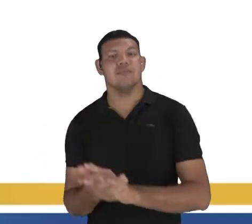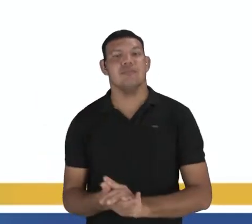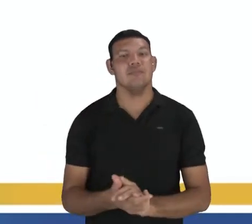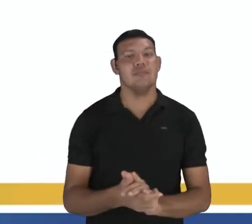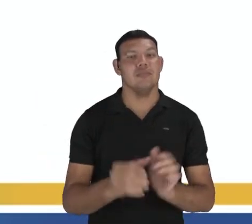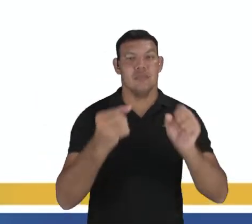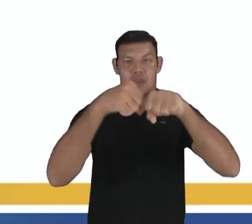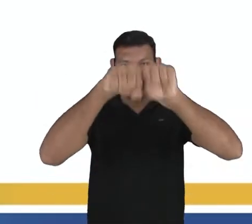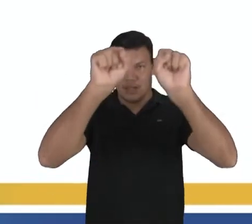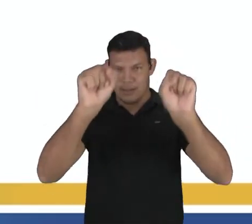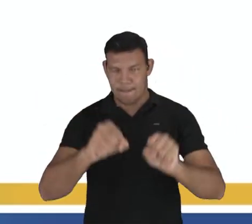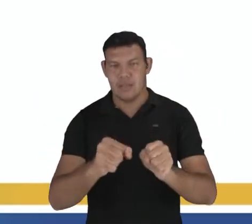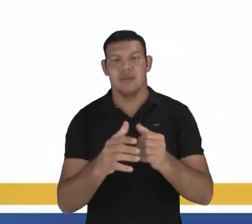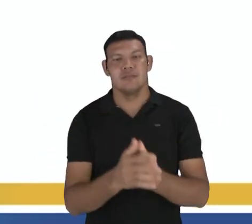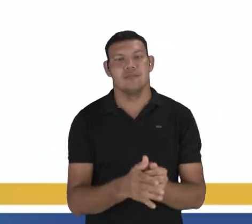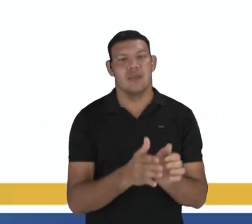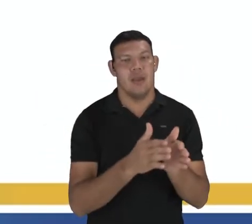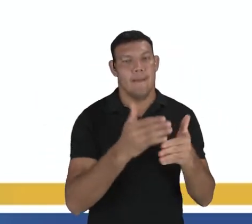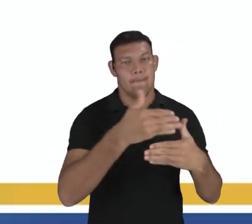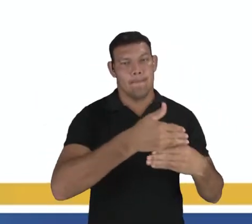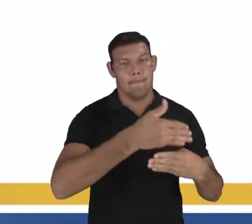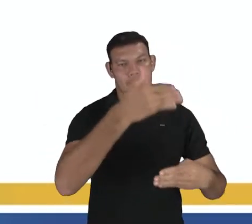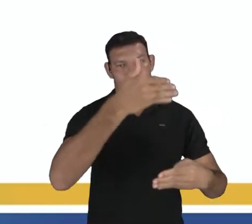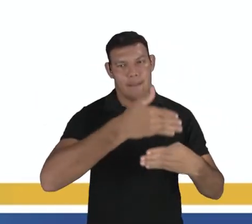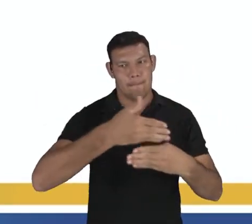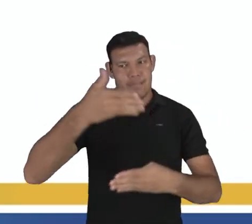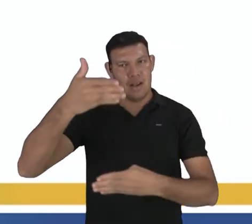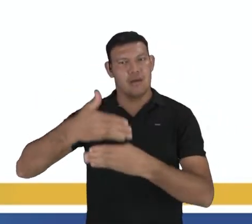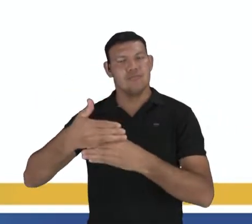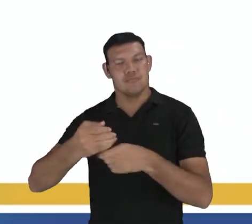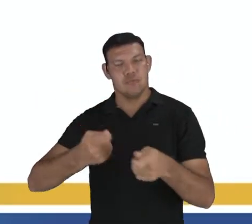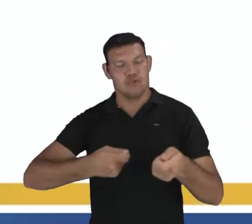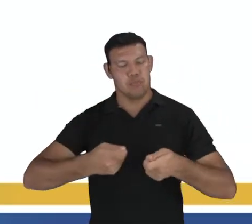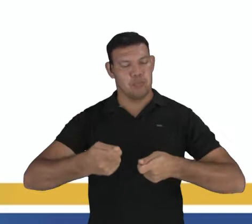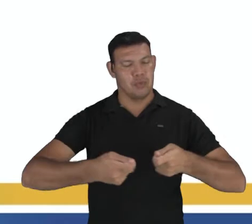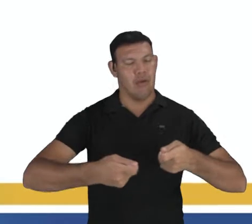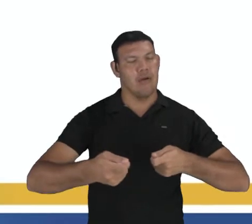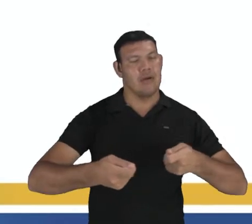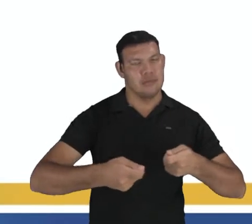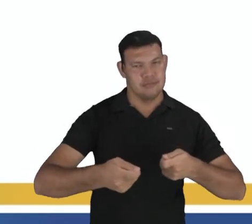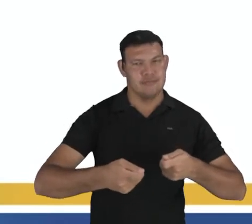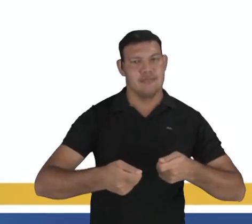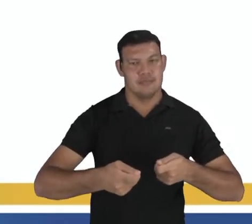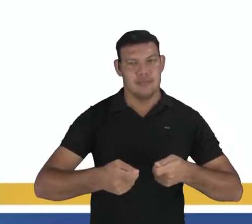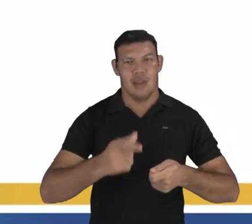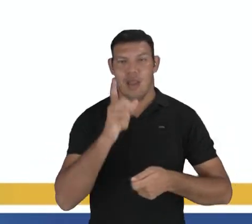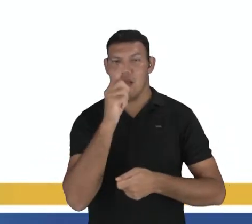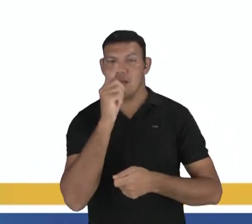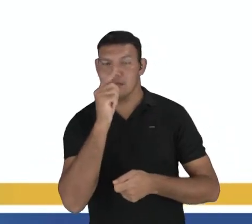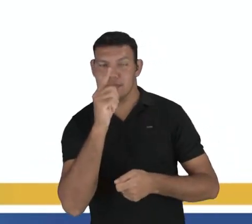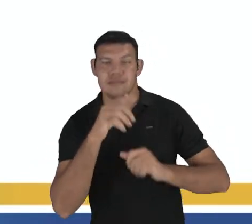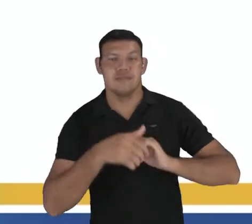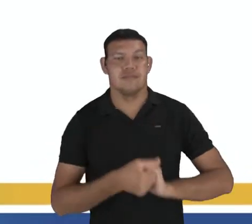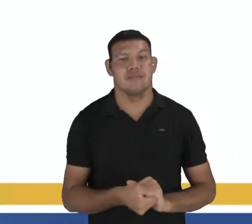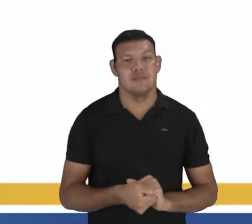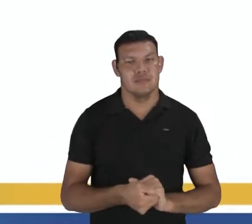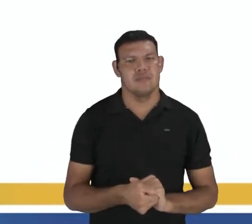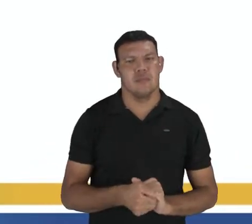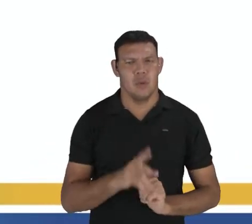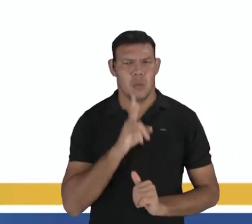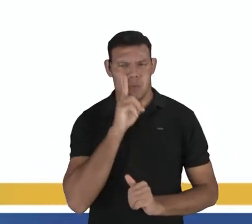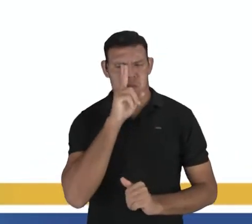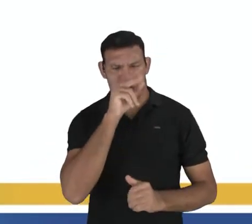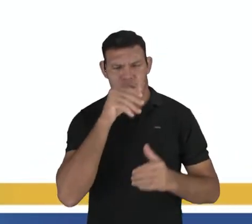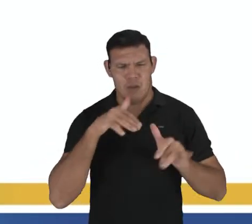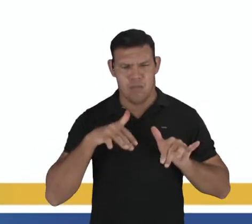organizado sistema de barragem, né, como eu disse para vocês, para controlar, então, a água, esse recurso natural, né, as forças,